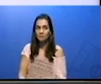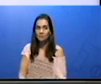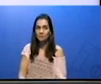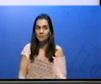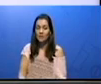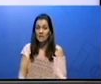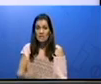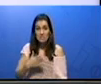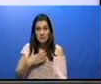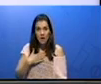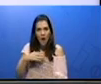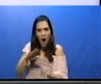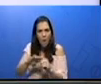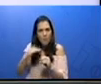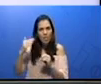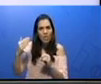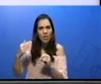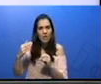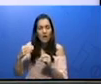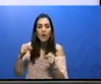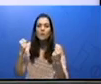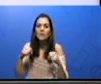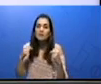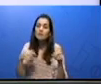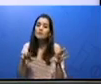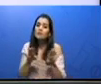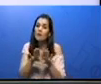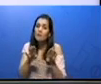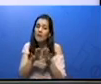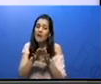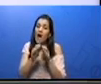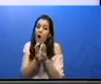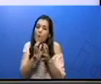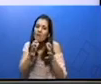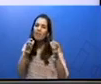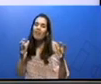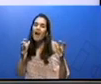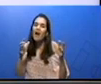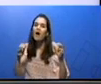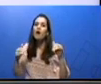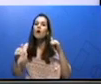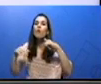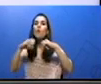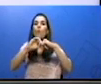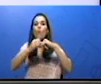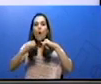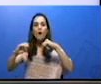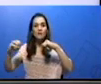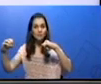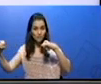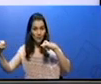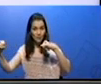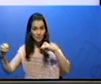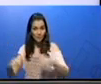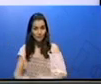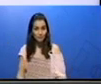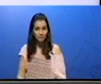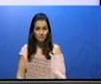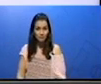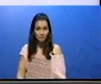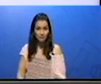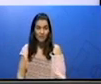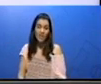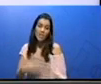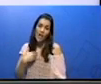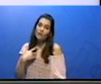a quantidade de carbono, eu tenho que aumentar a quantidade de oxigênio também. E automaticamente eu vou obter